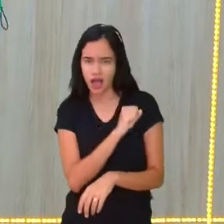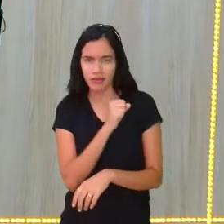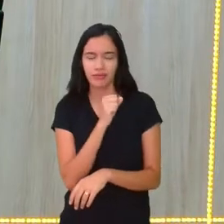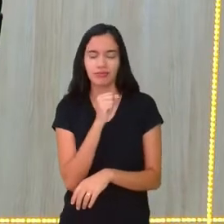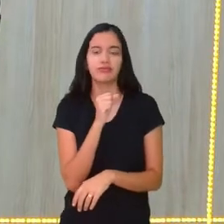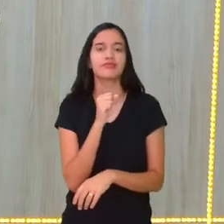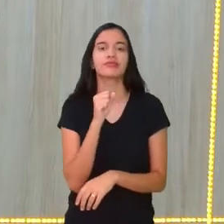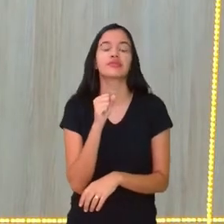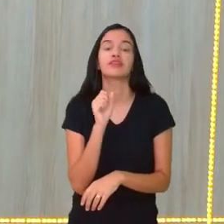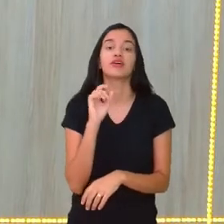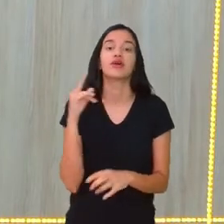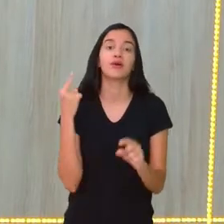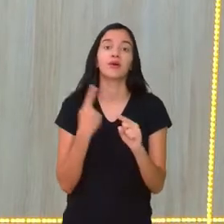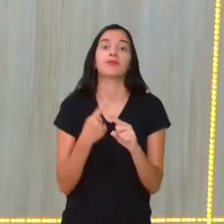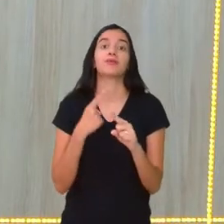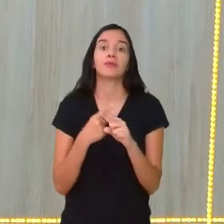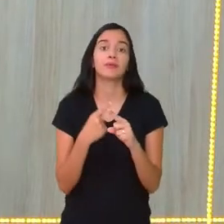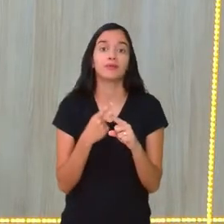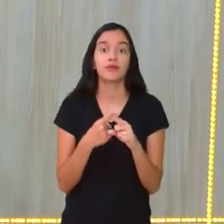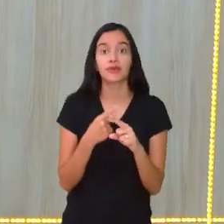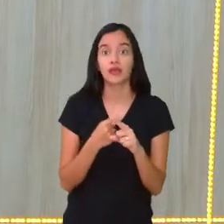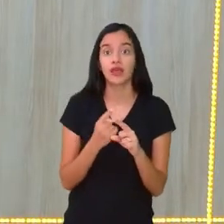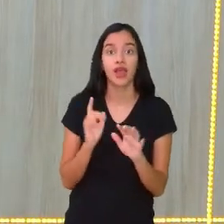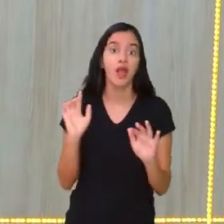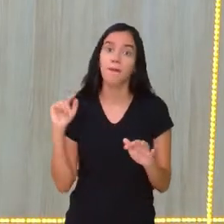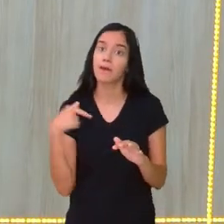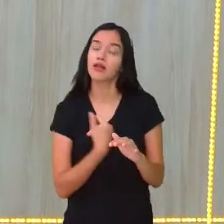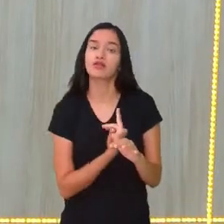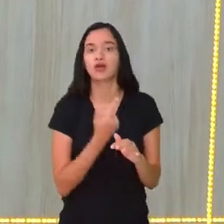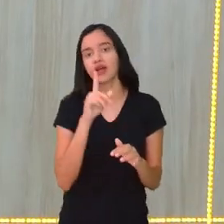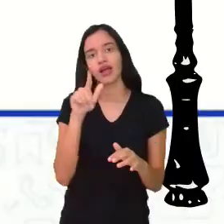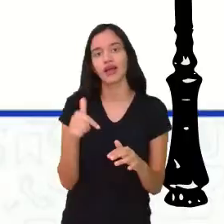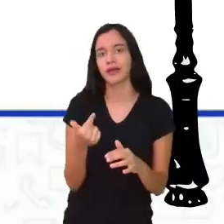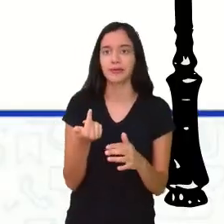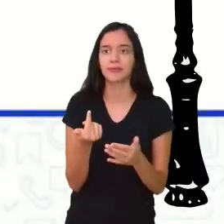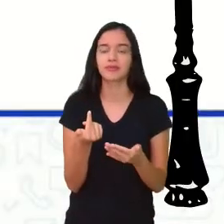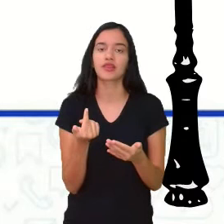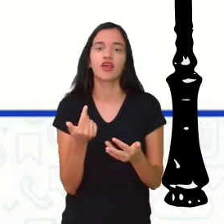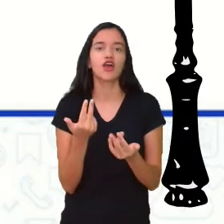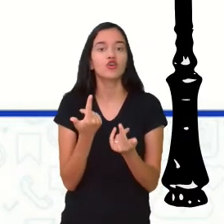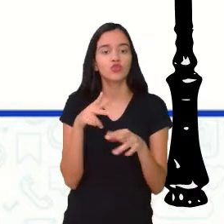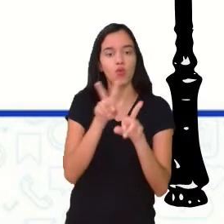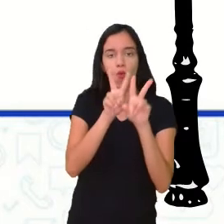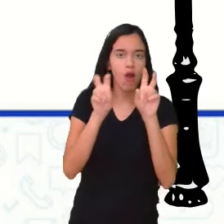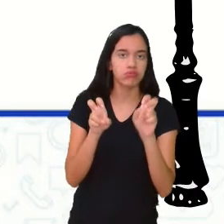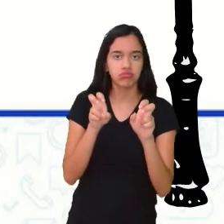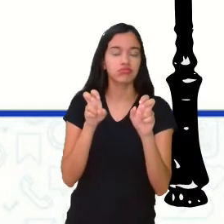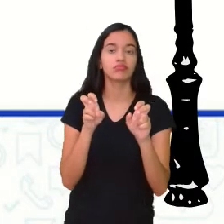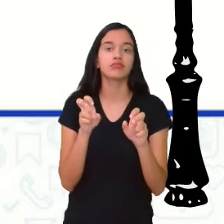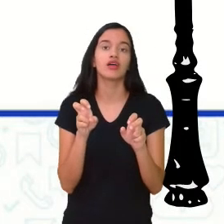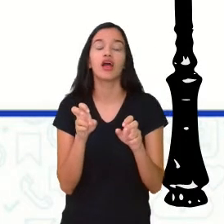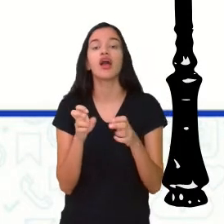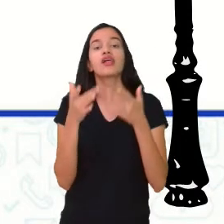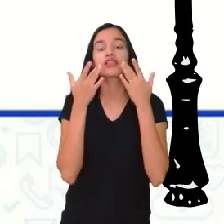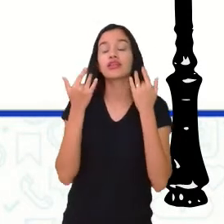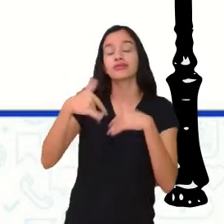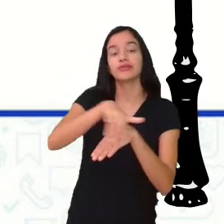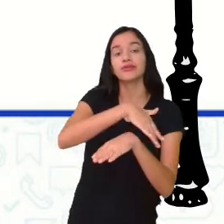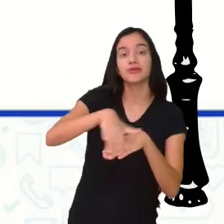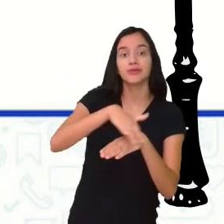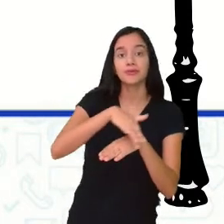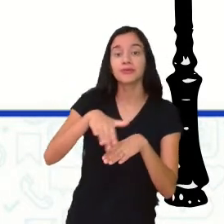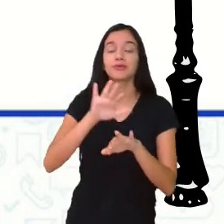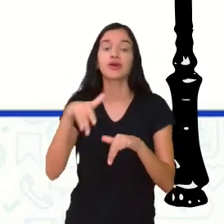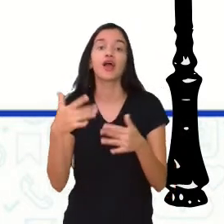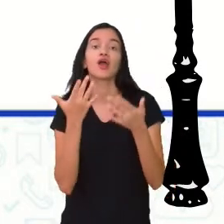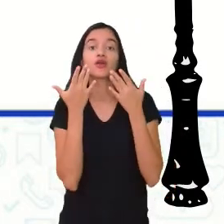mesmo, né? Para a gente não cair de paraquedas, assim, né? No assunto. Verdade. Então, o teatro de rua é uma modalidade